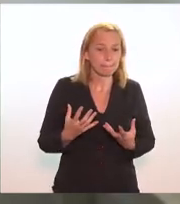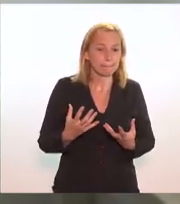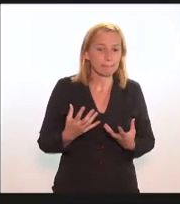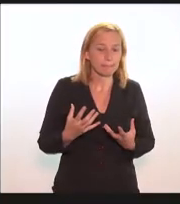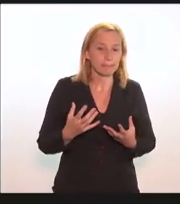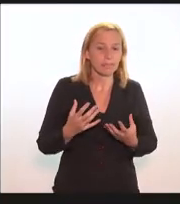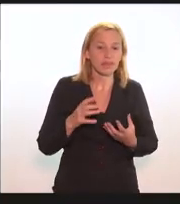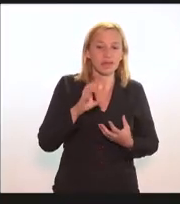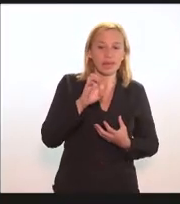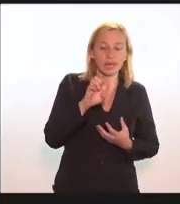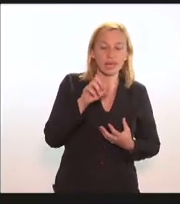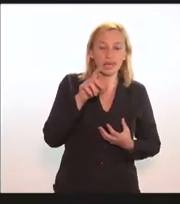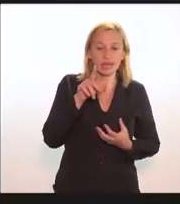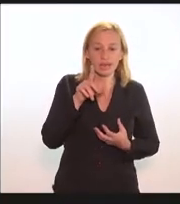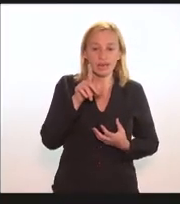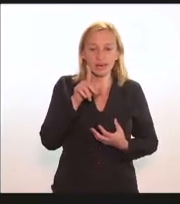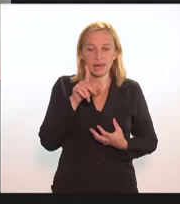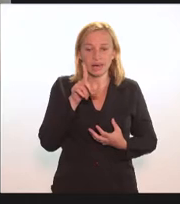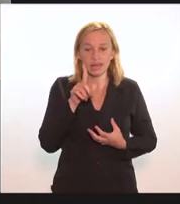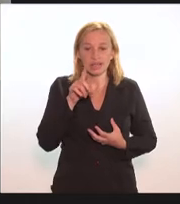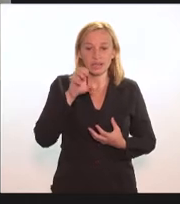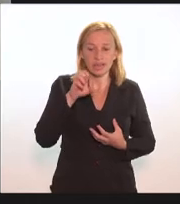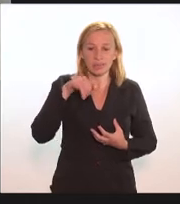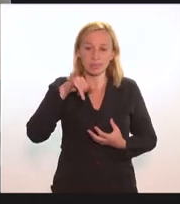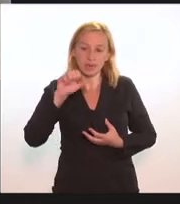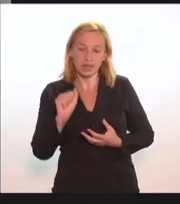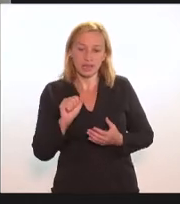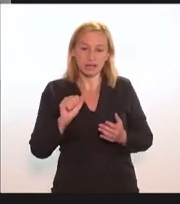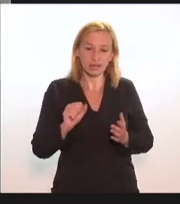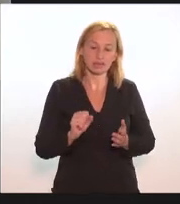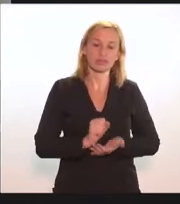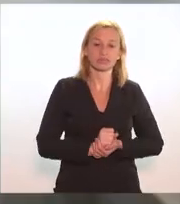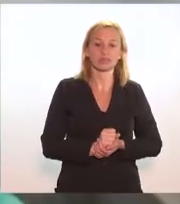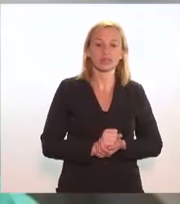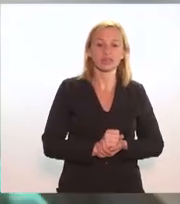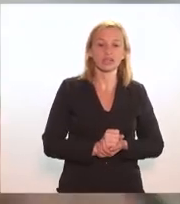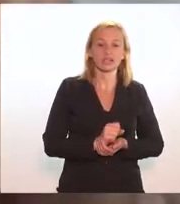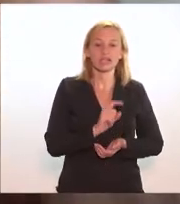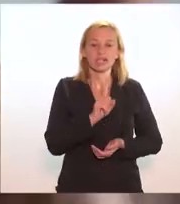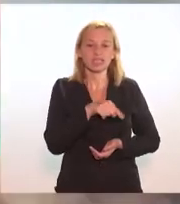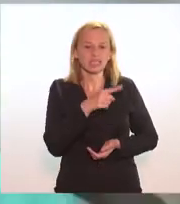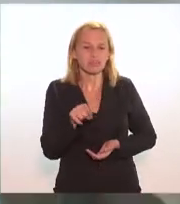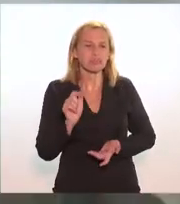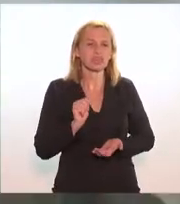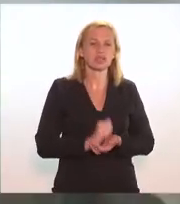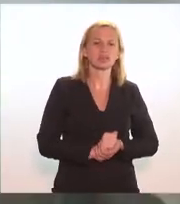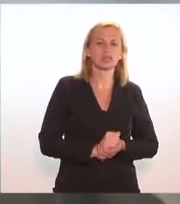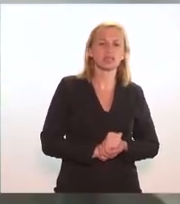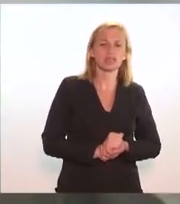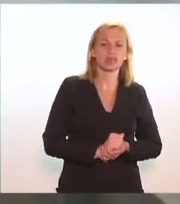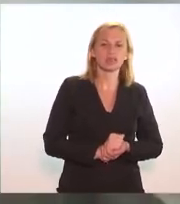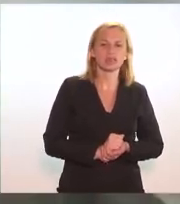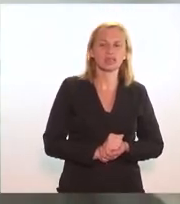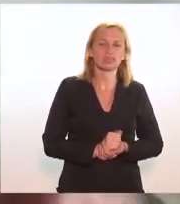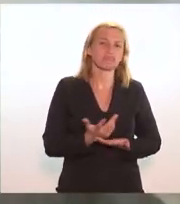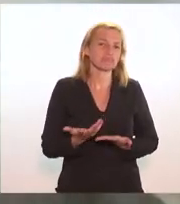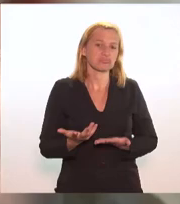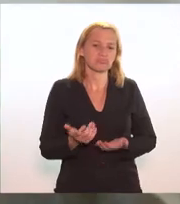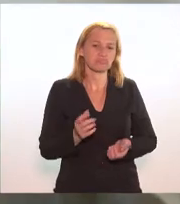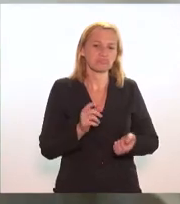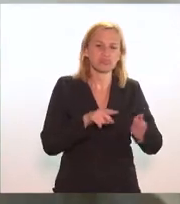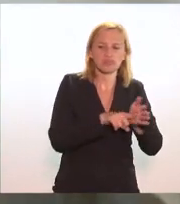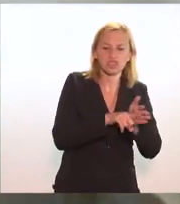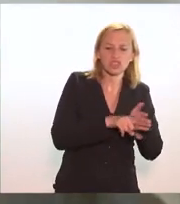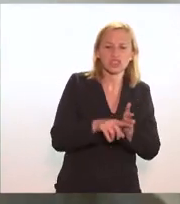endemia de tipos de incentivo fiscal. É isenção, é diferimento. Eu já vi